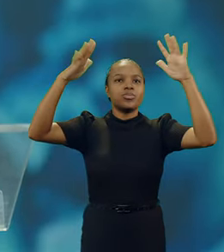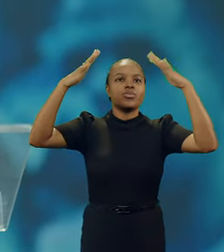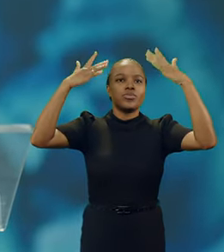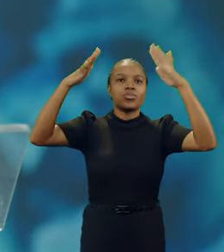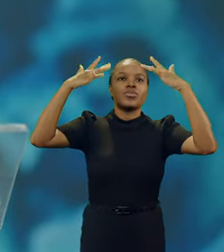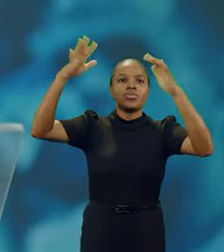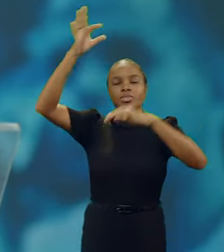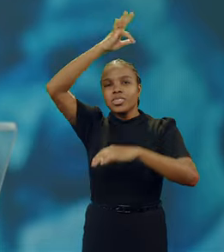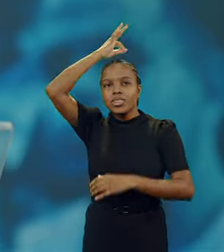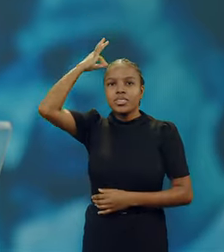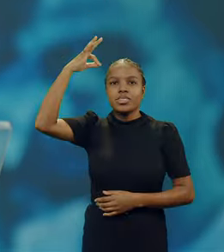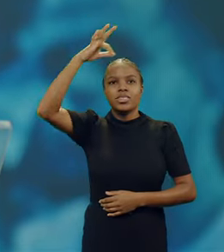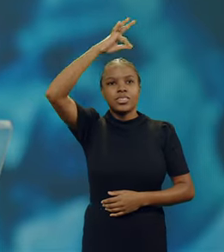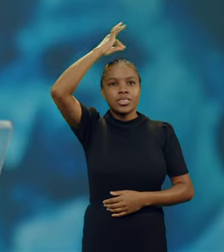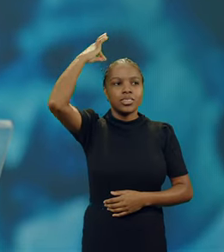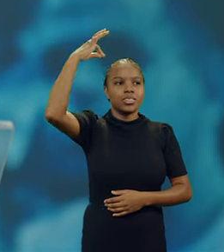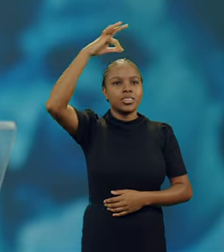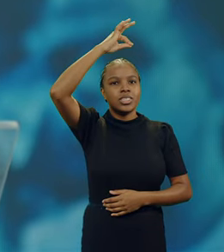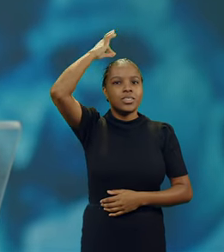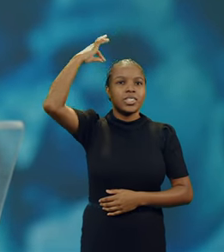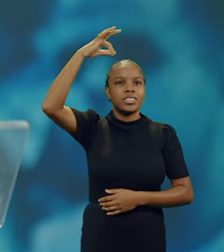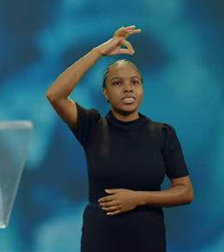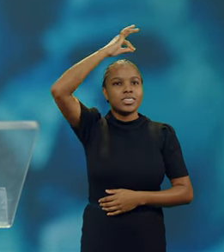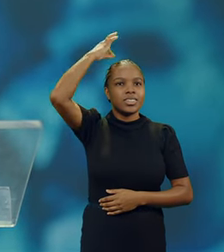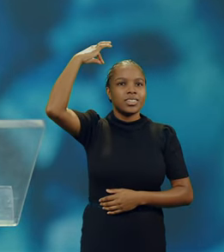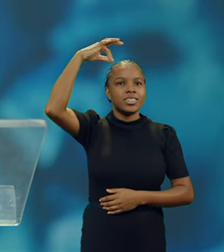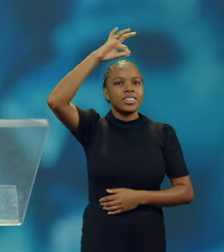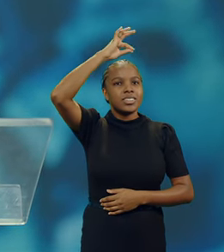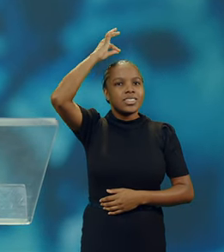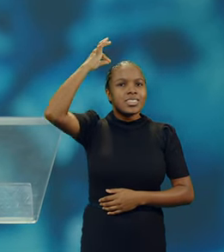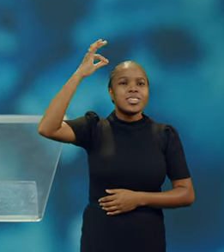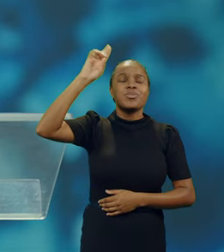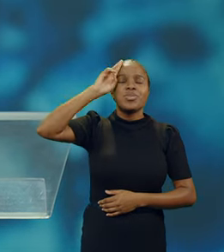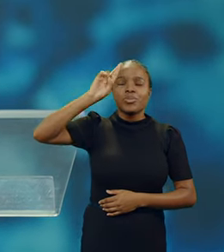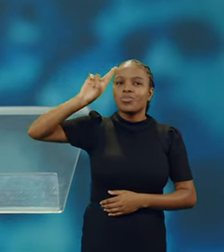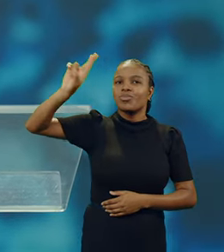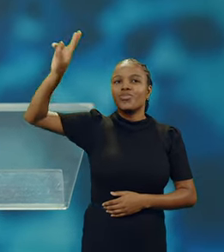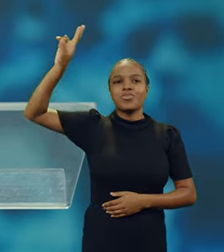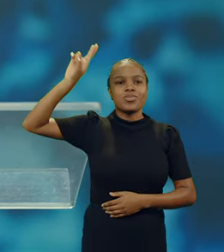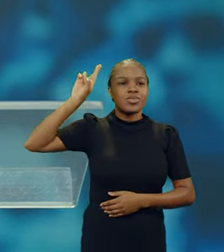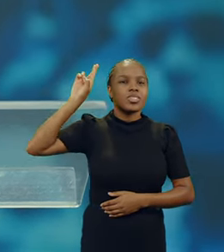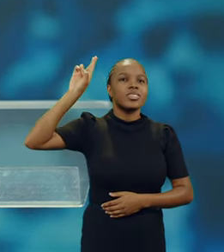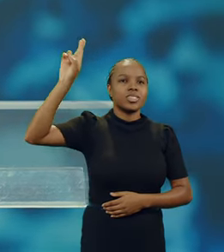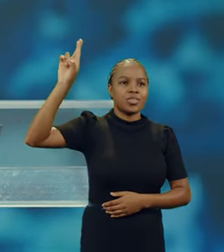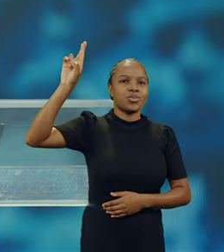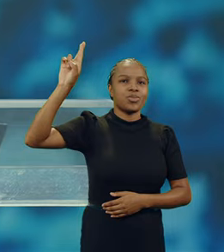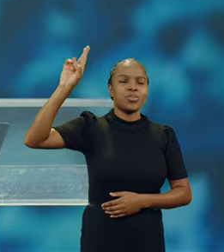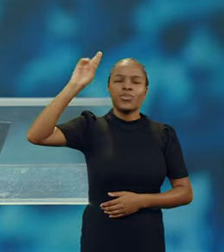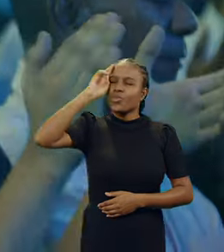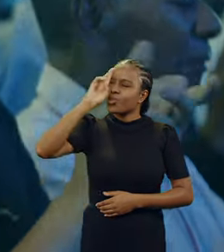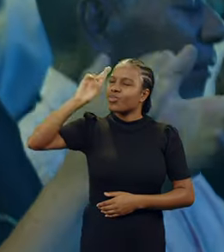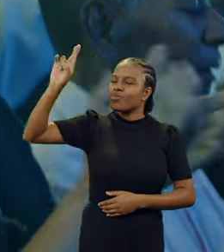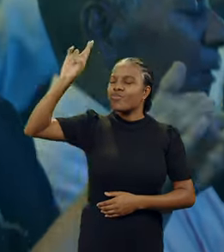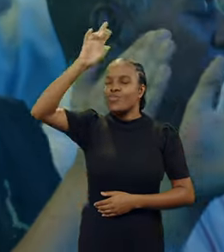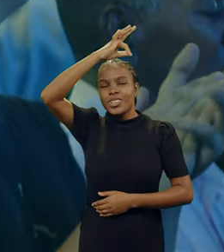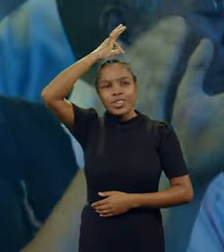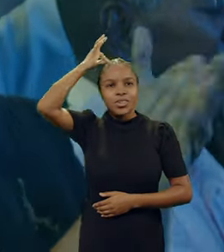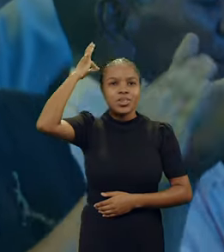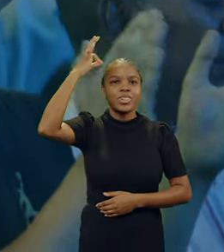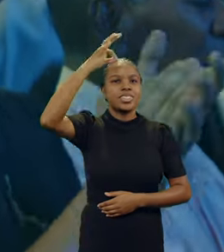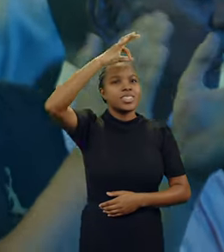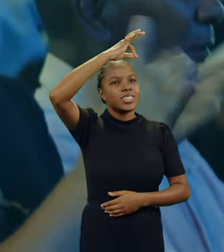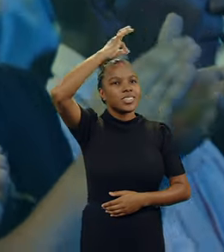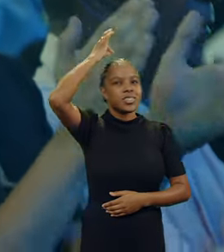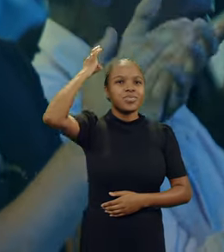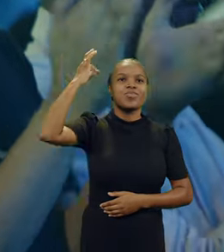Santo, santo, santo, santo, santo, santo é o Senhor. O Senhor é santo.